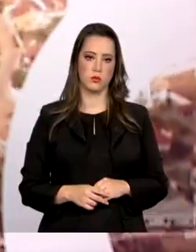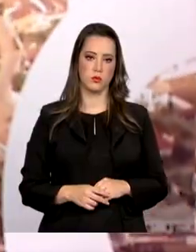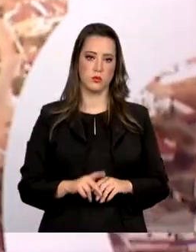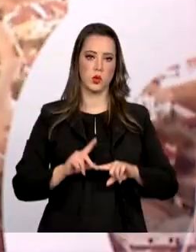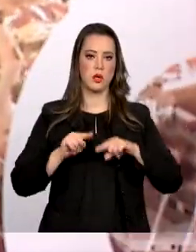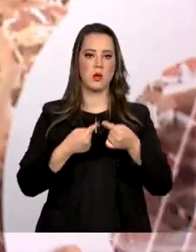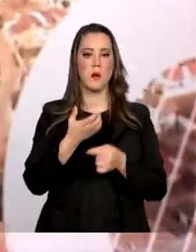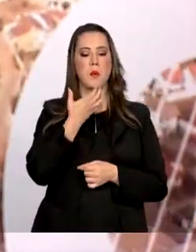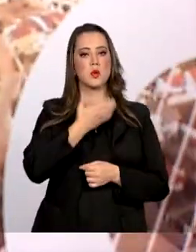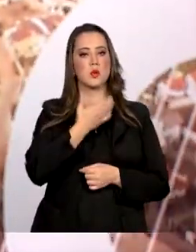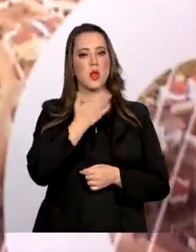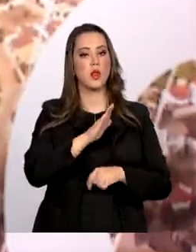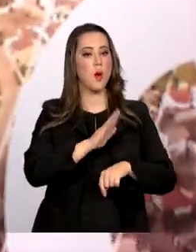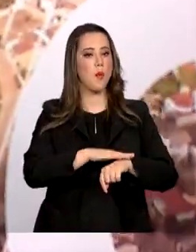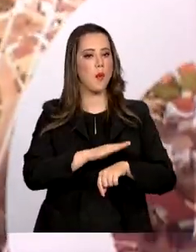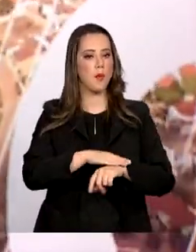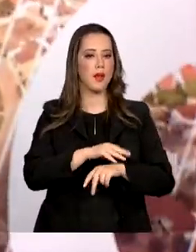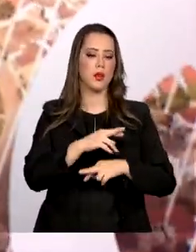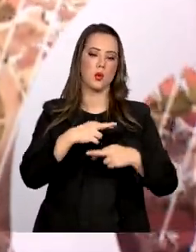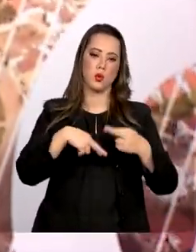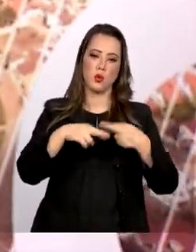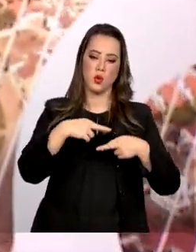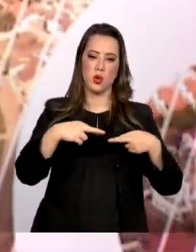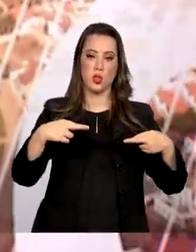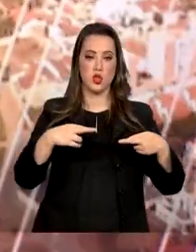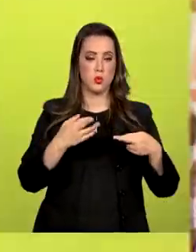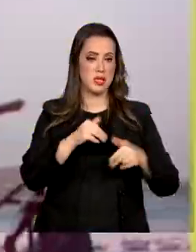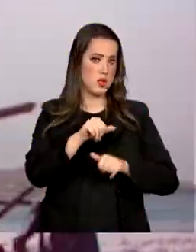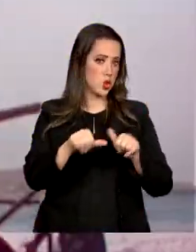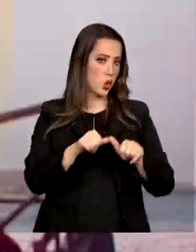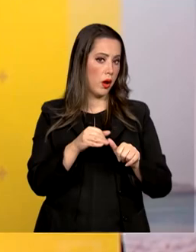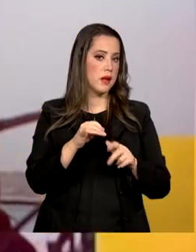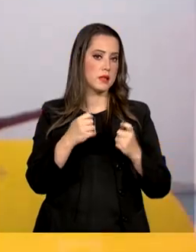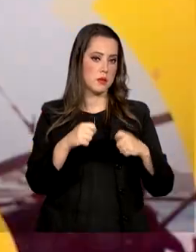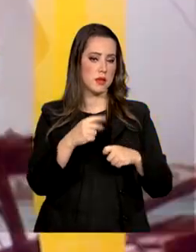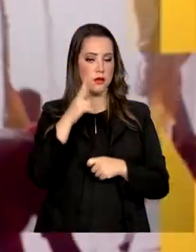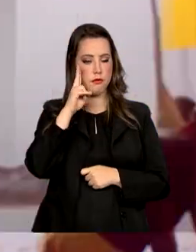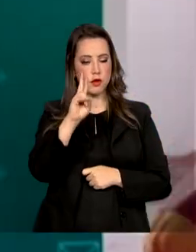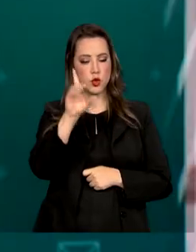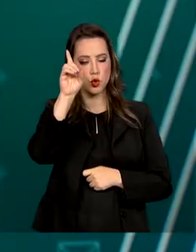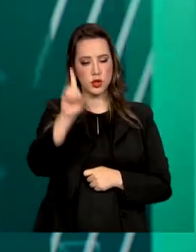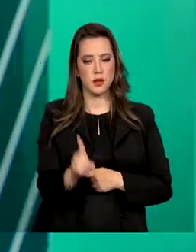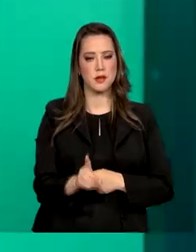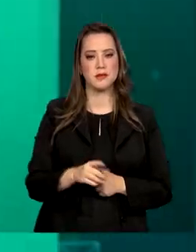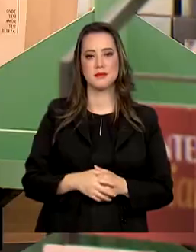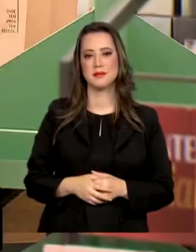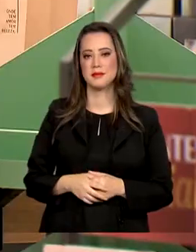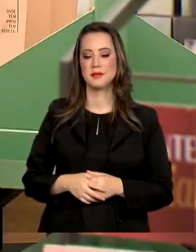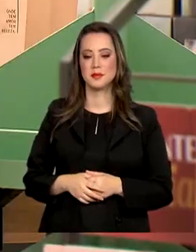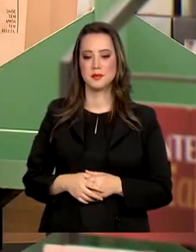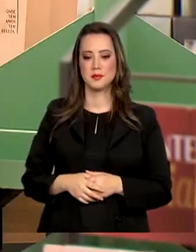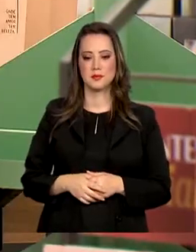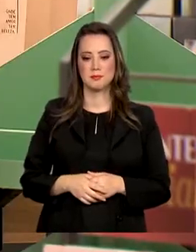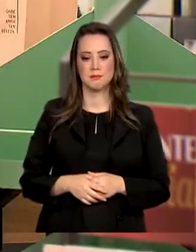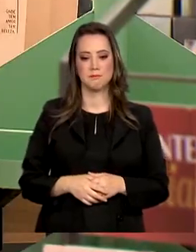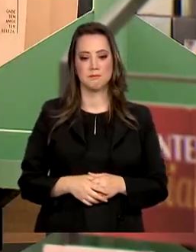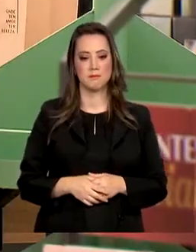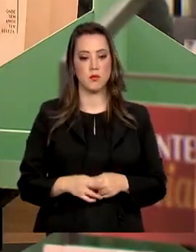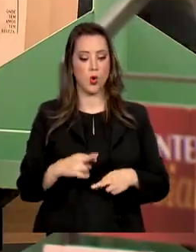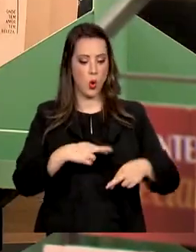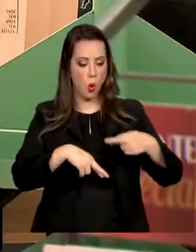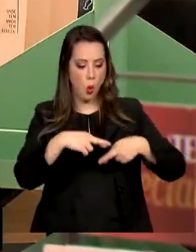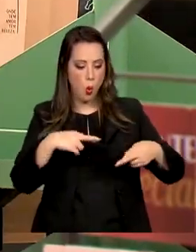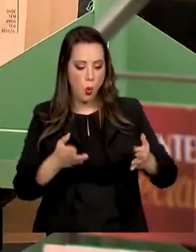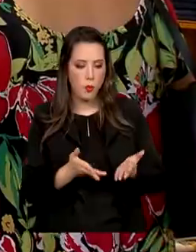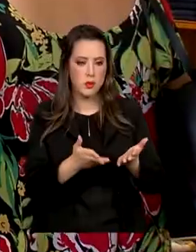Depois do Natal, é hora de trocar os presentes. Veja agora os direitos do consumidor na reportagem. O presente de